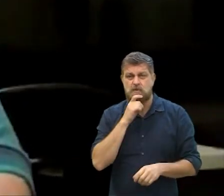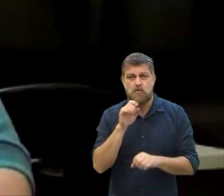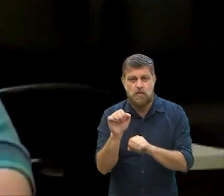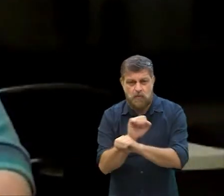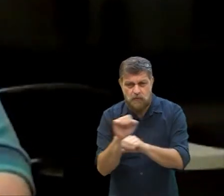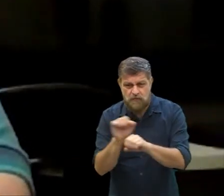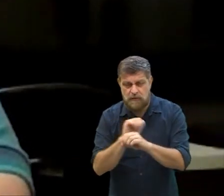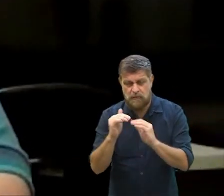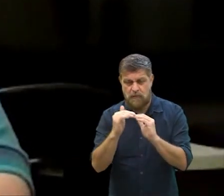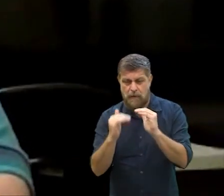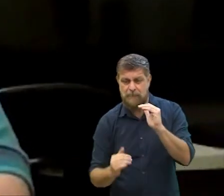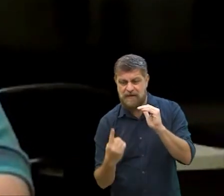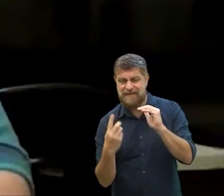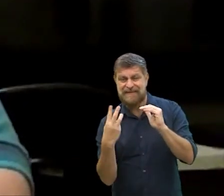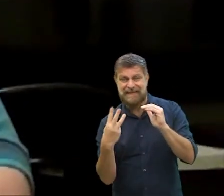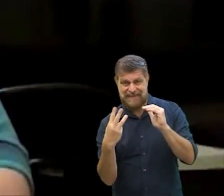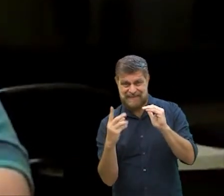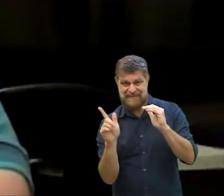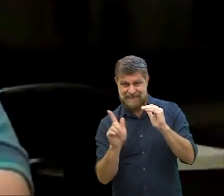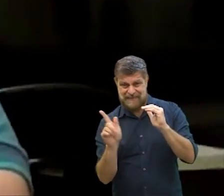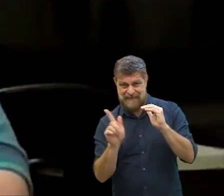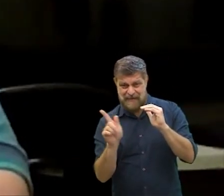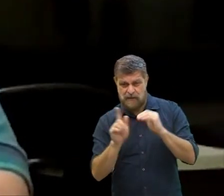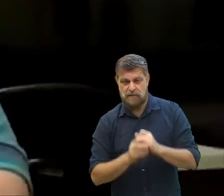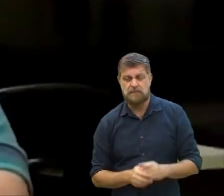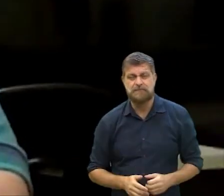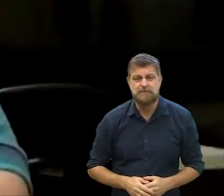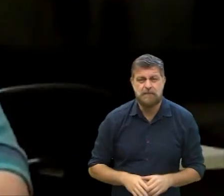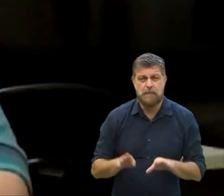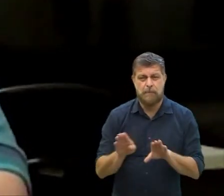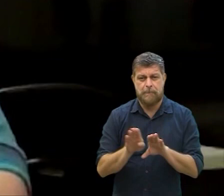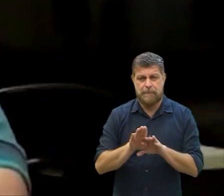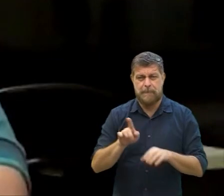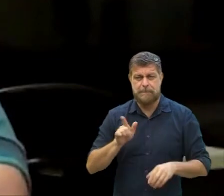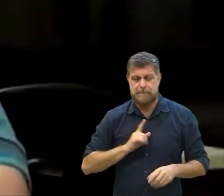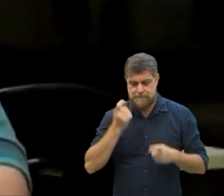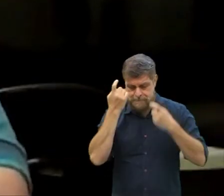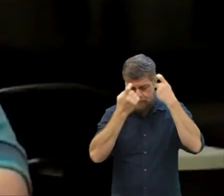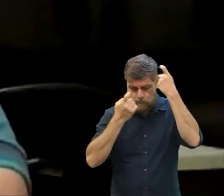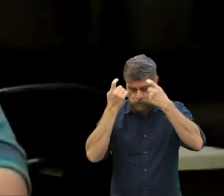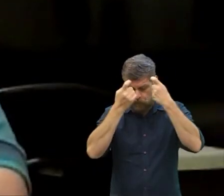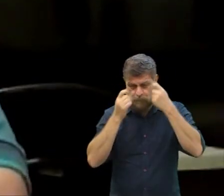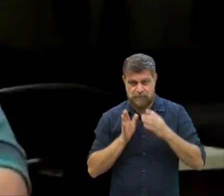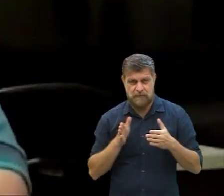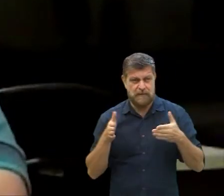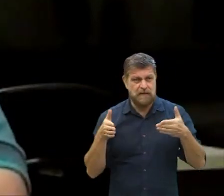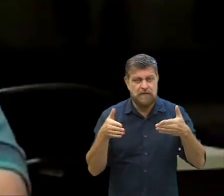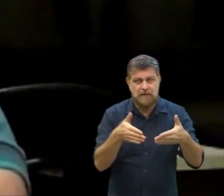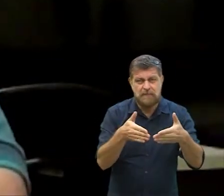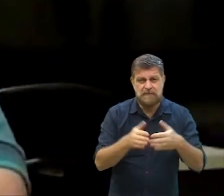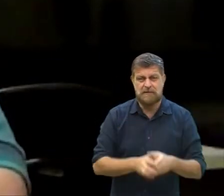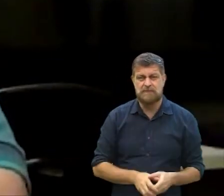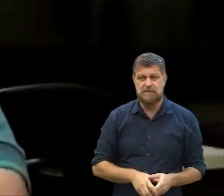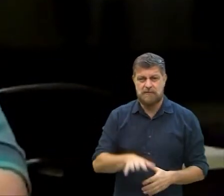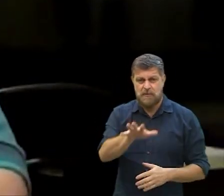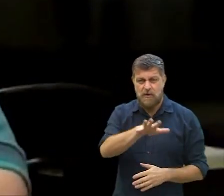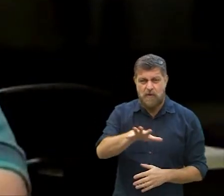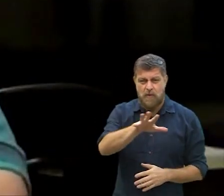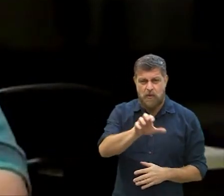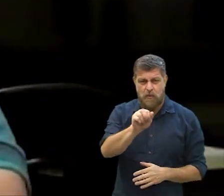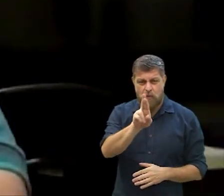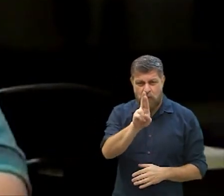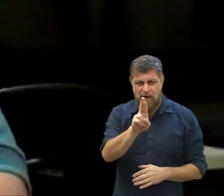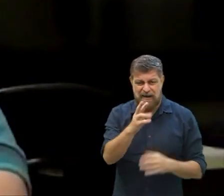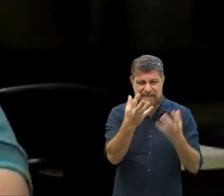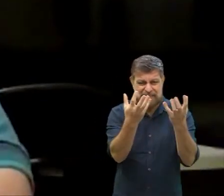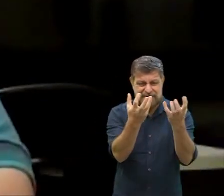temperatura, abaixo de 13 graus, ela tem como a preocupação a URA, a umidade relativa